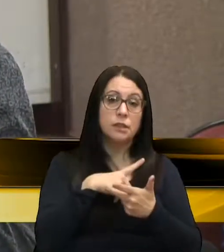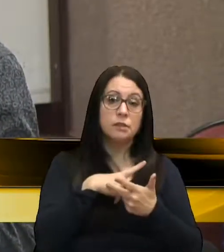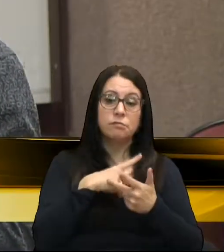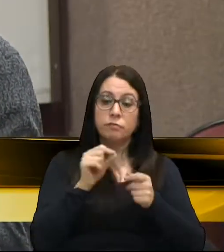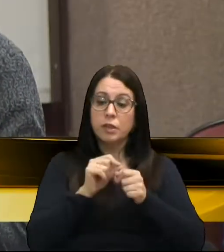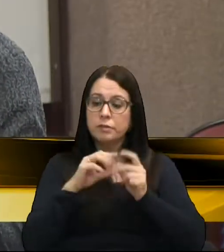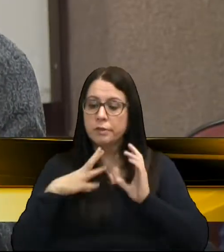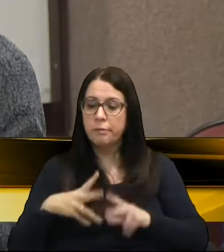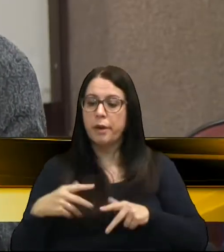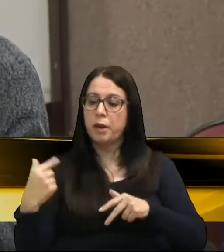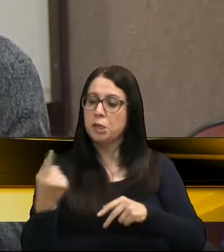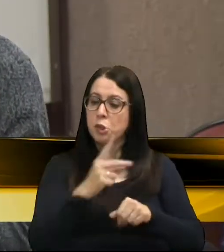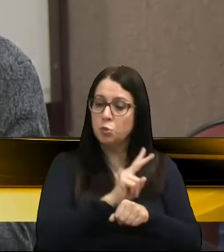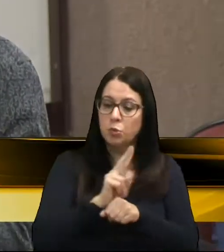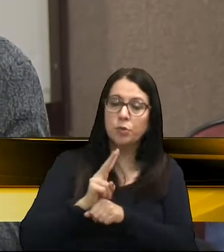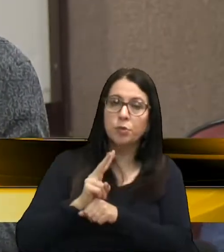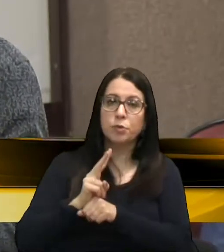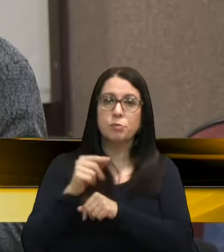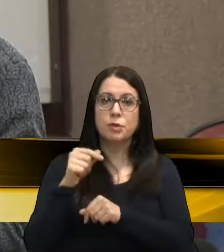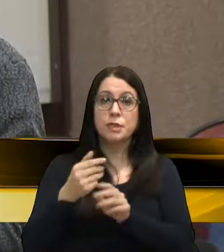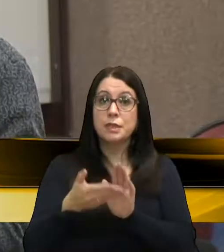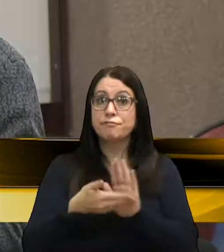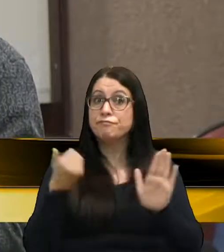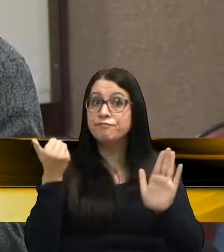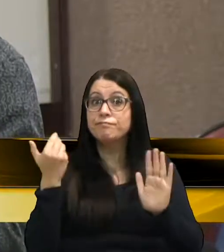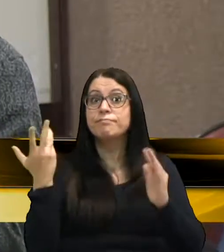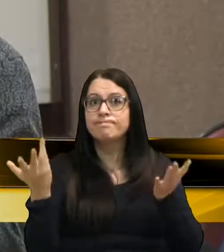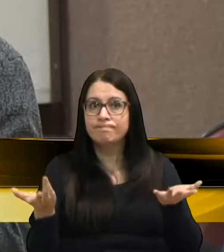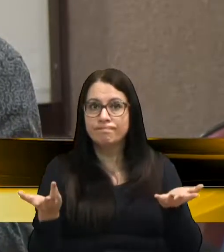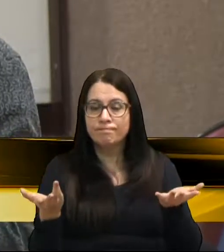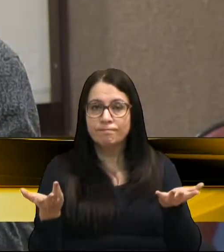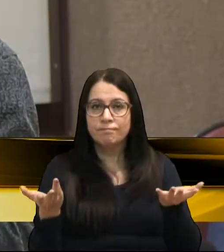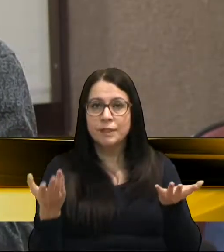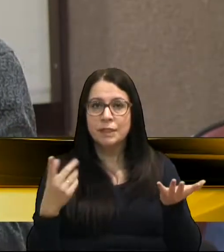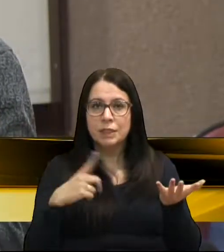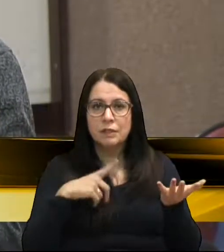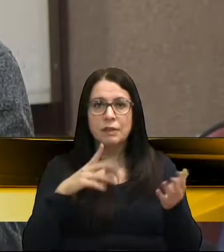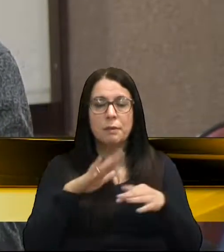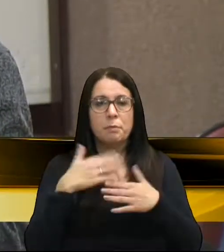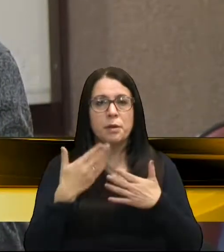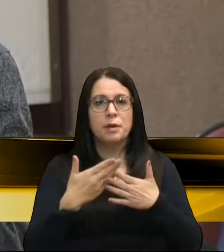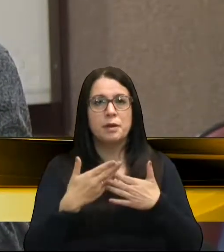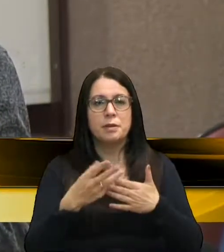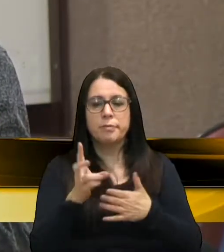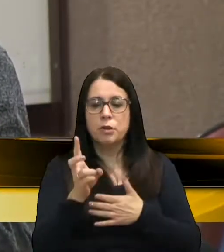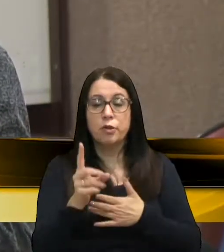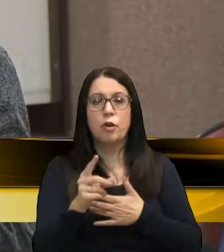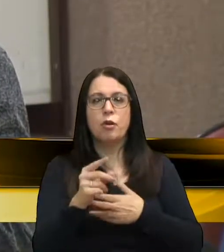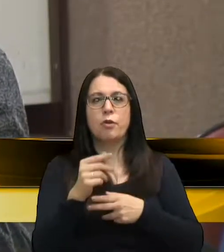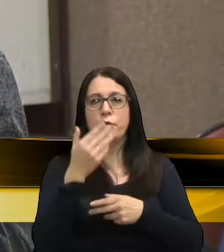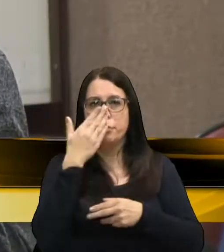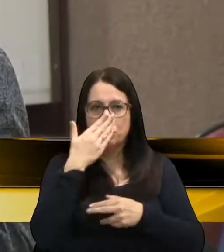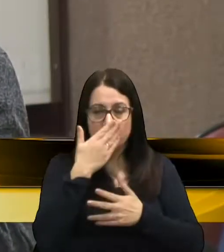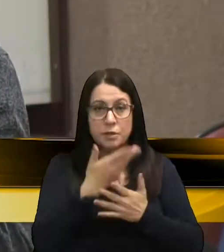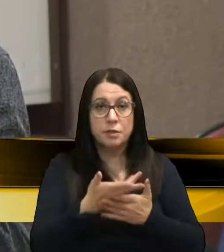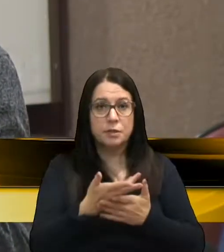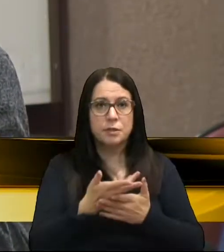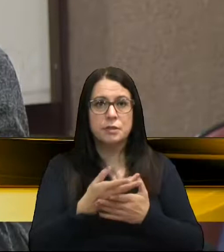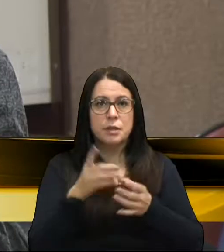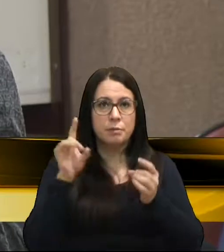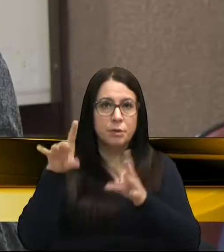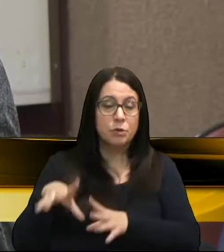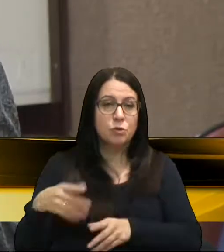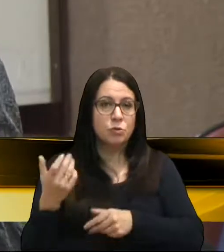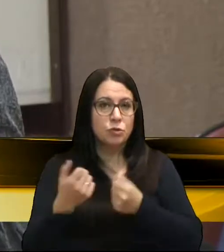limpeza, de cuidado, porque se eles saírem de lá, abrirá brecha mais ainda para a drogadição, a prostituição, abandono